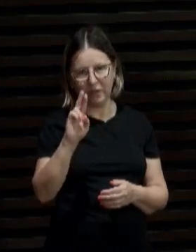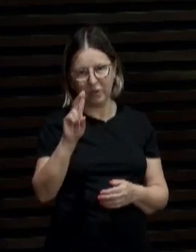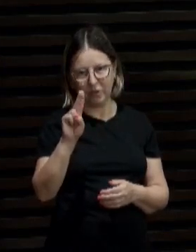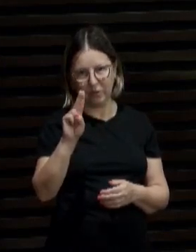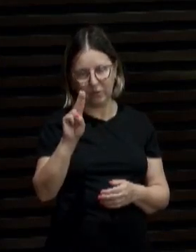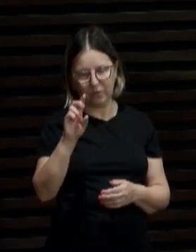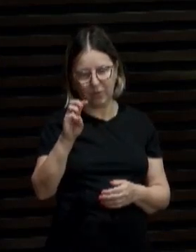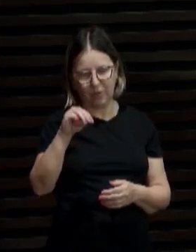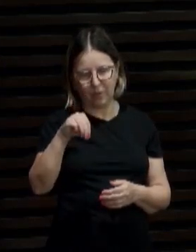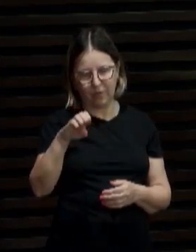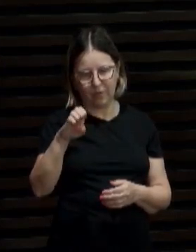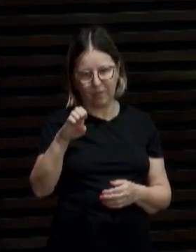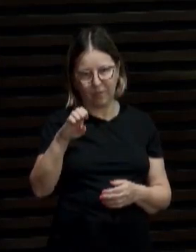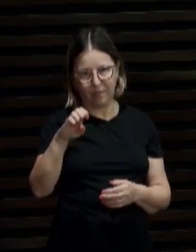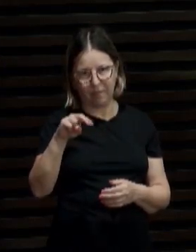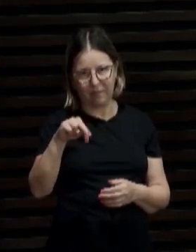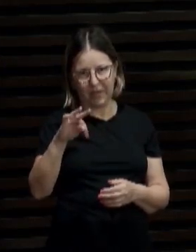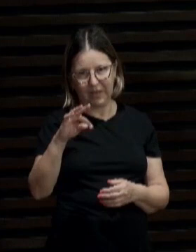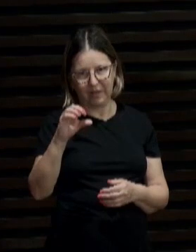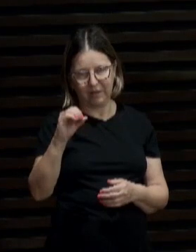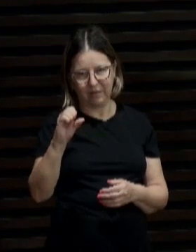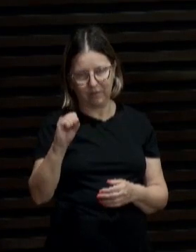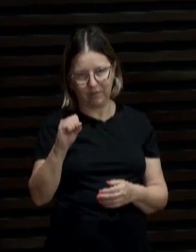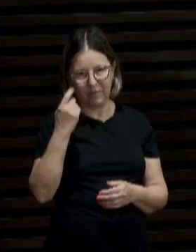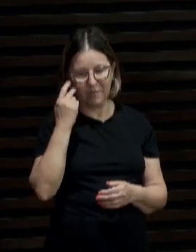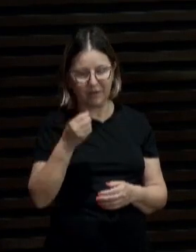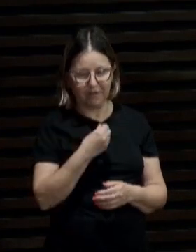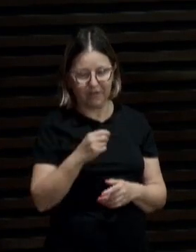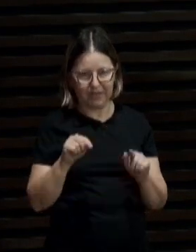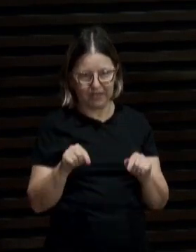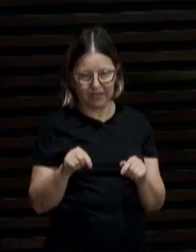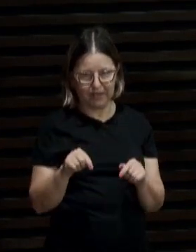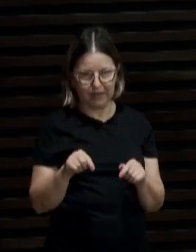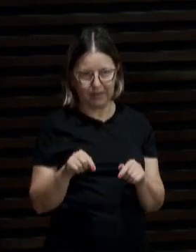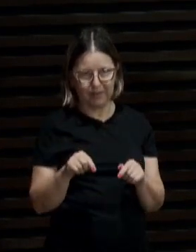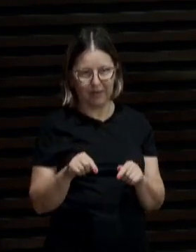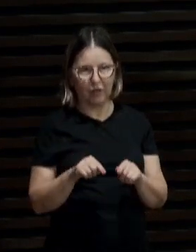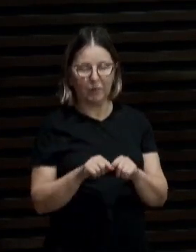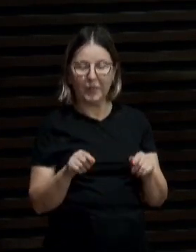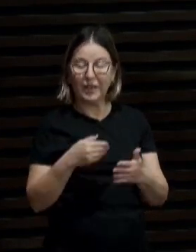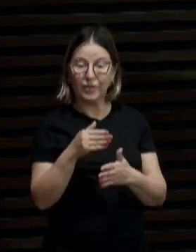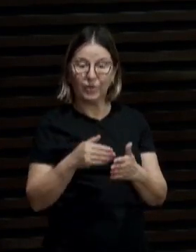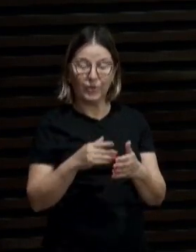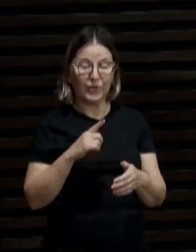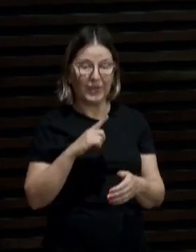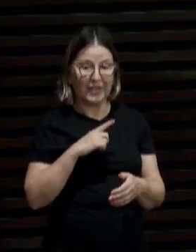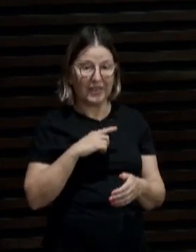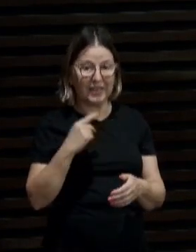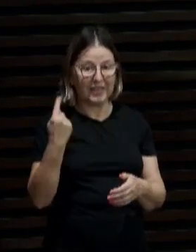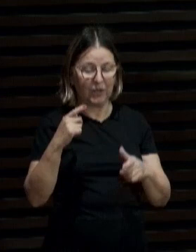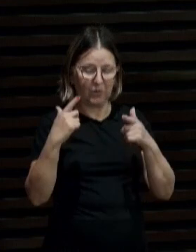irmão? Não é uma censura a essas coisas, mas tudo tem seu lugar, tudo tem seu momento, tudo tem seu